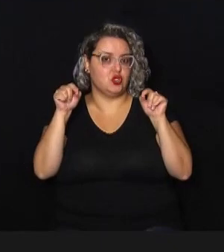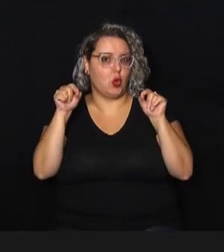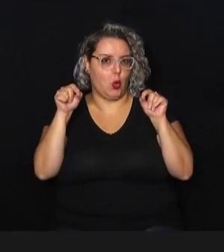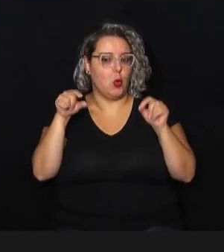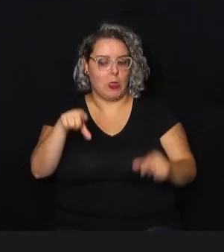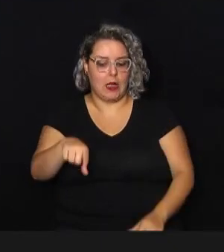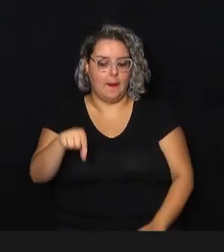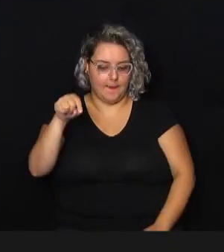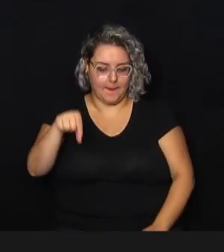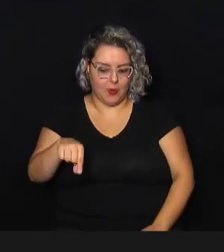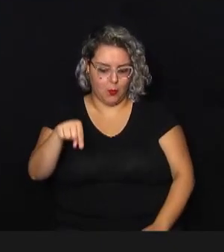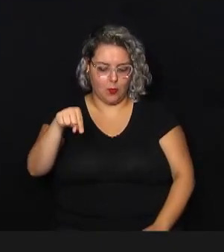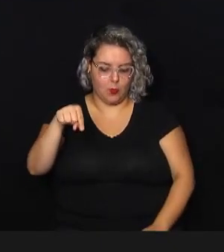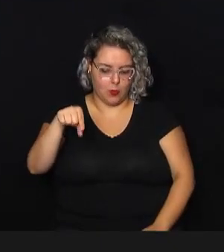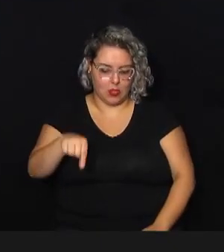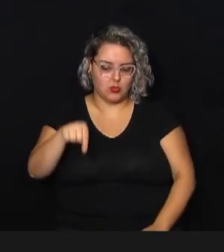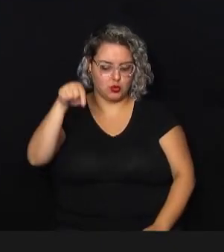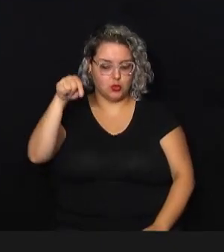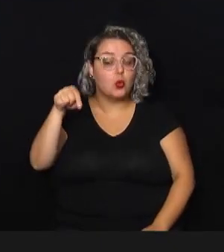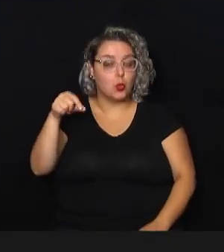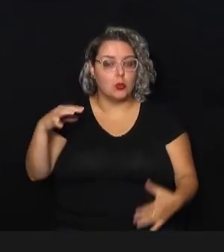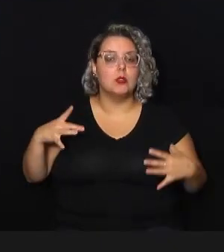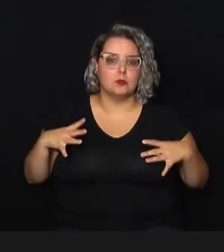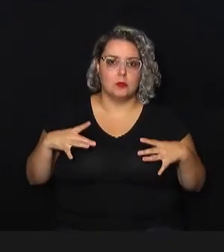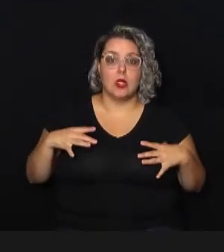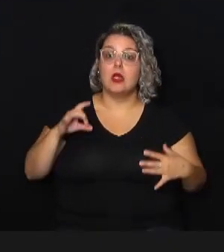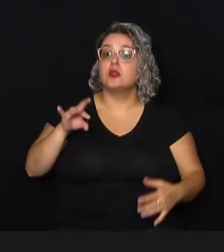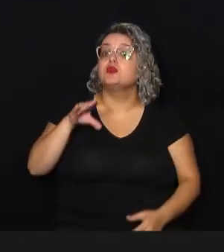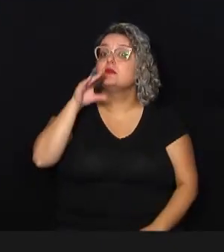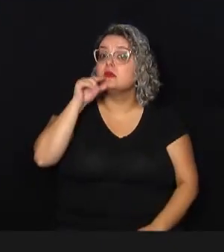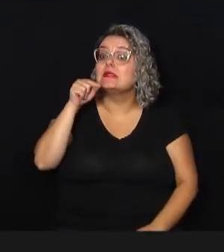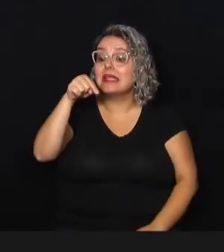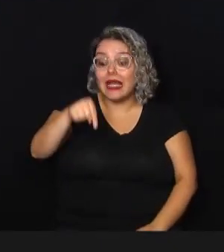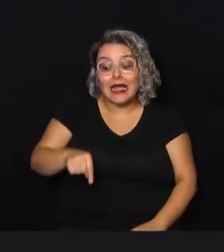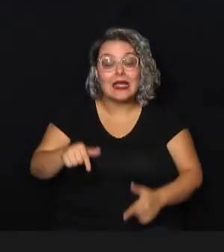tão somente aos funcionários daquela